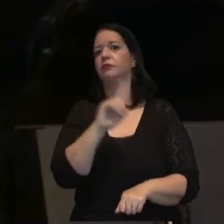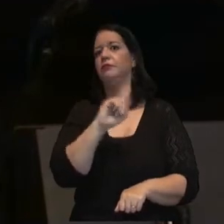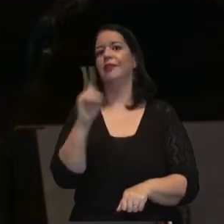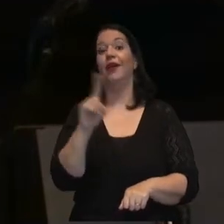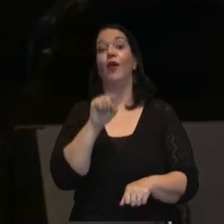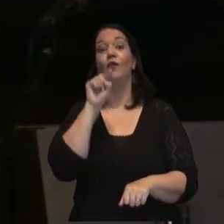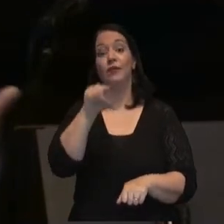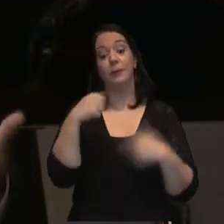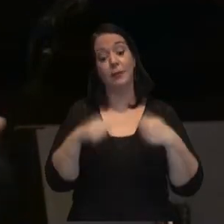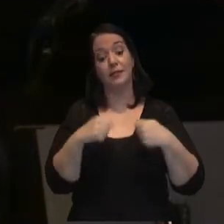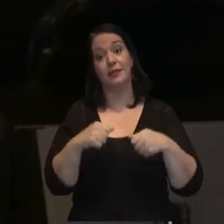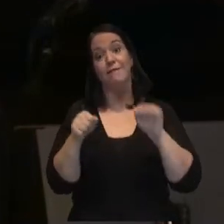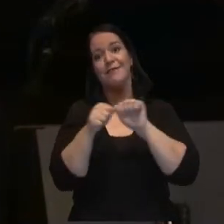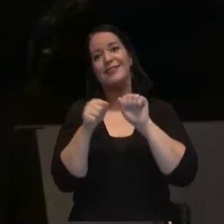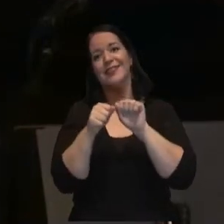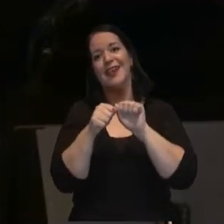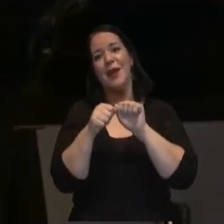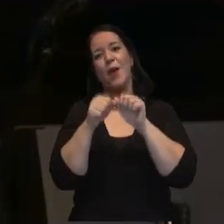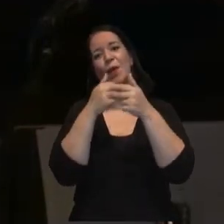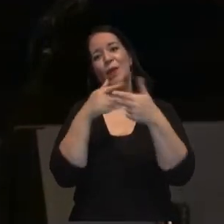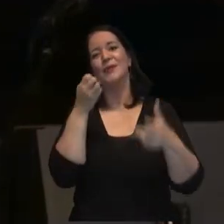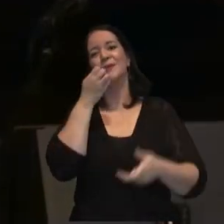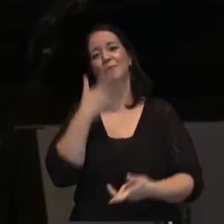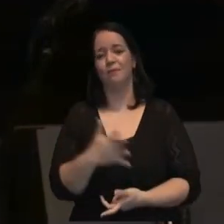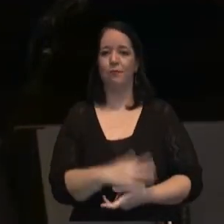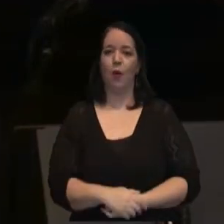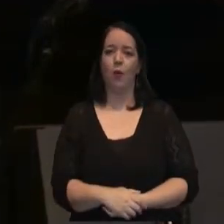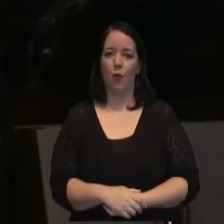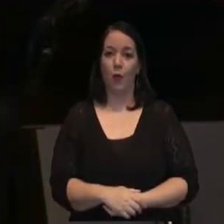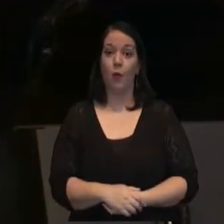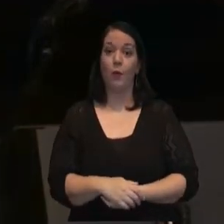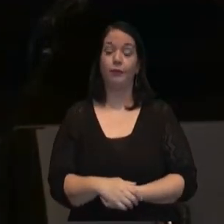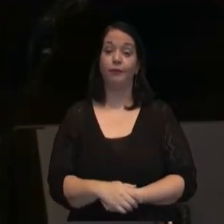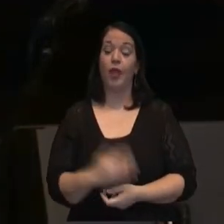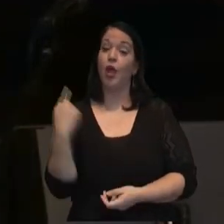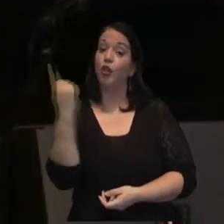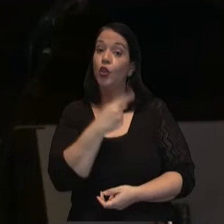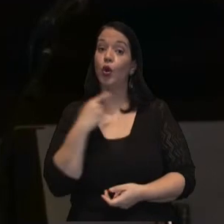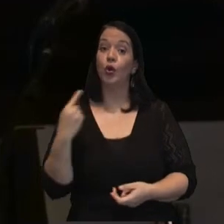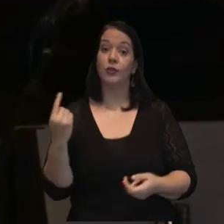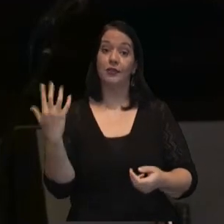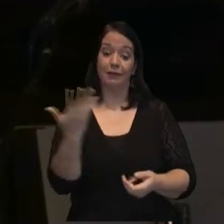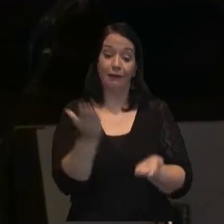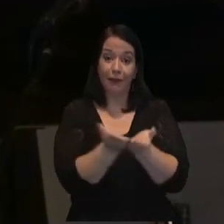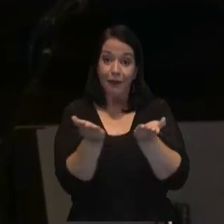que chamamos para nós esse título de cristãos, de pessoas do bem.